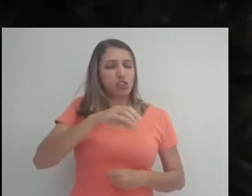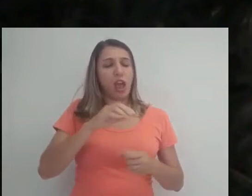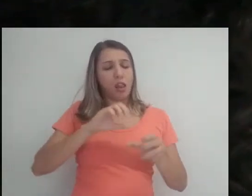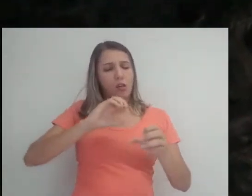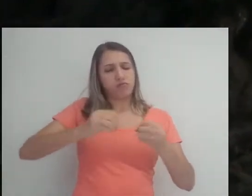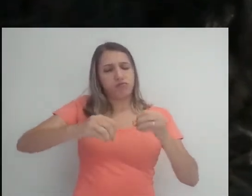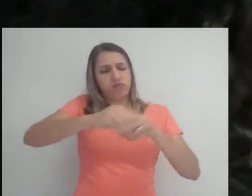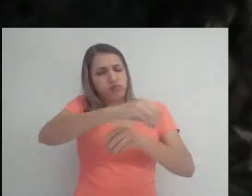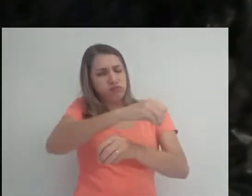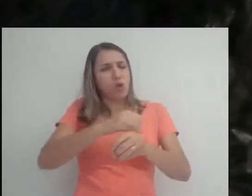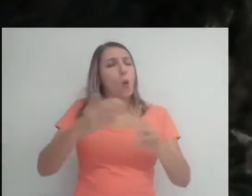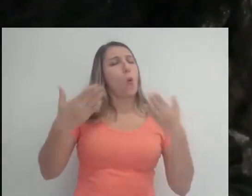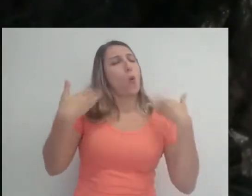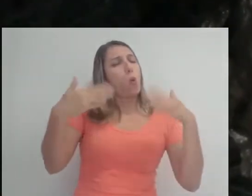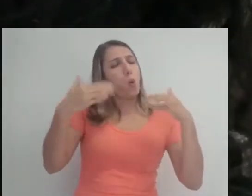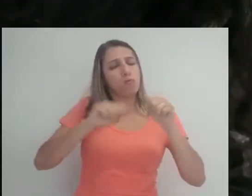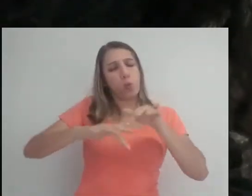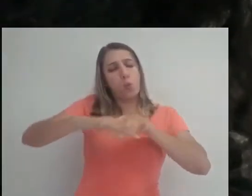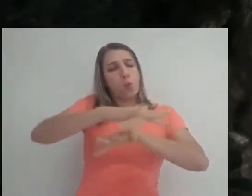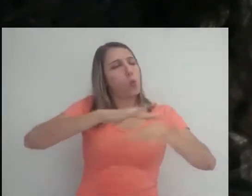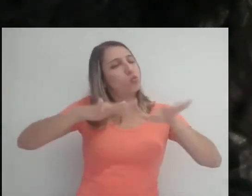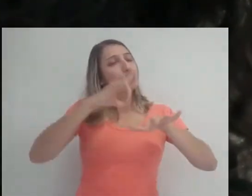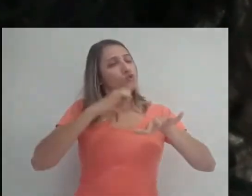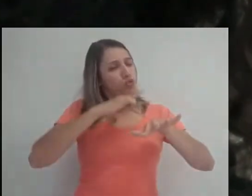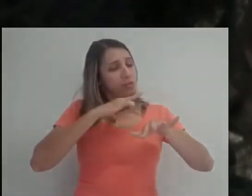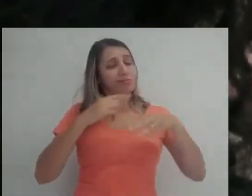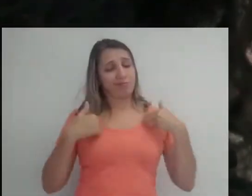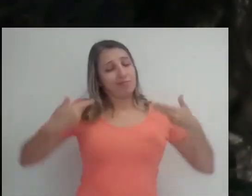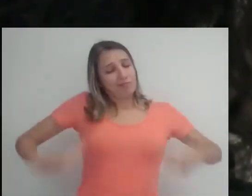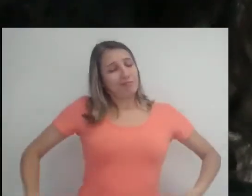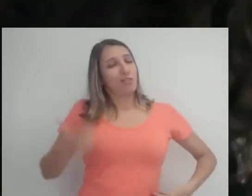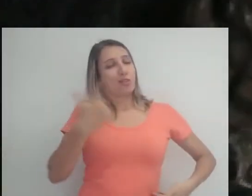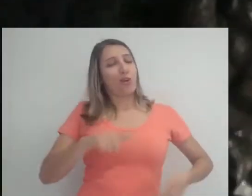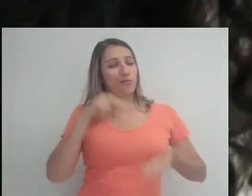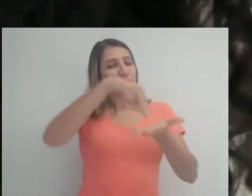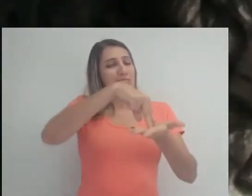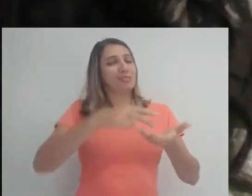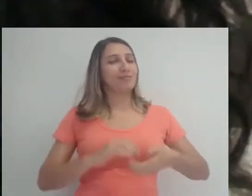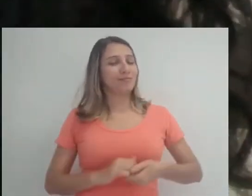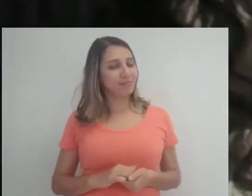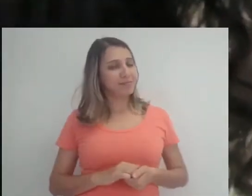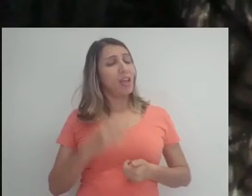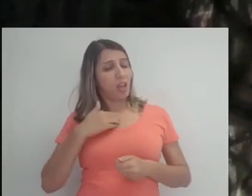quentes, os objetos transformam-se numa eficiente fonte de calor. Aí estou eu novamente,